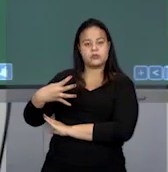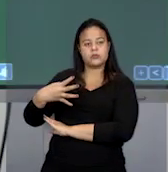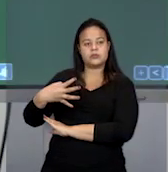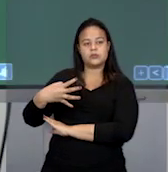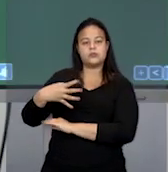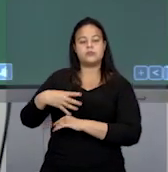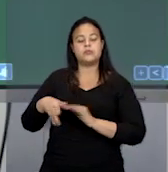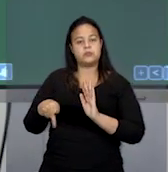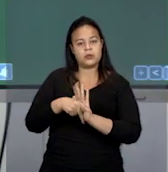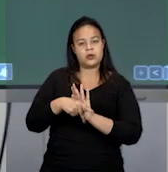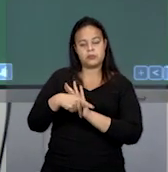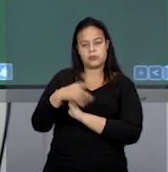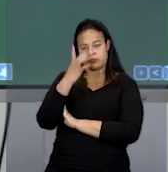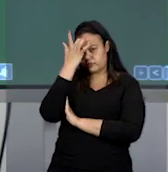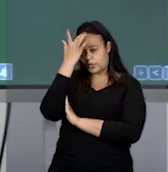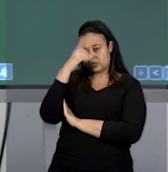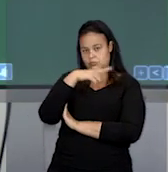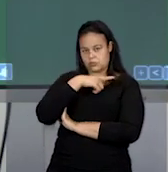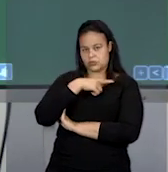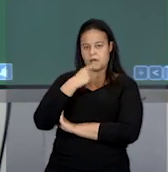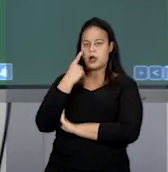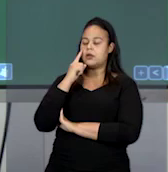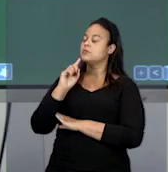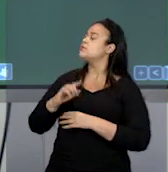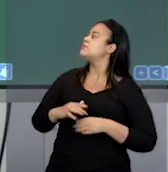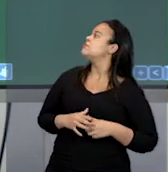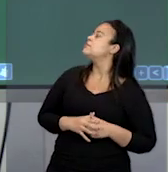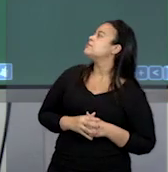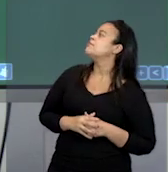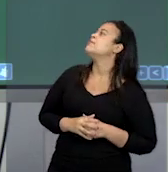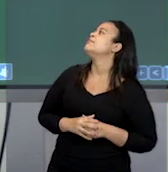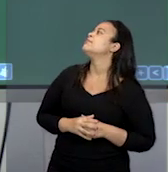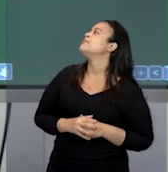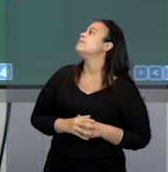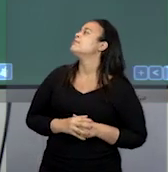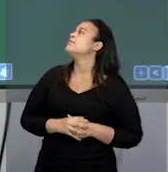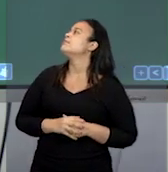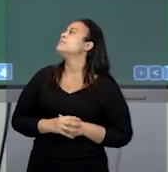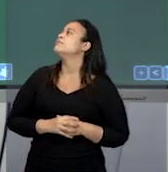fácil. Então, eu vou ter aqui.